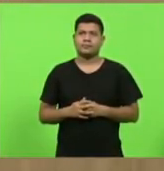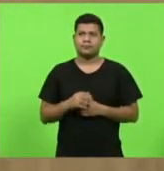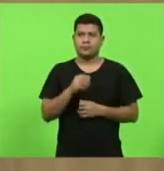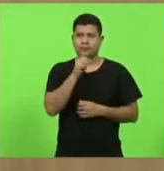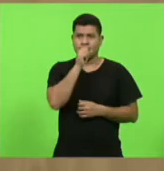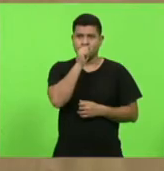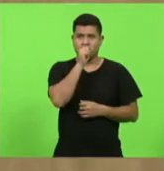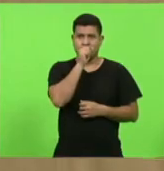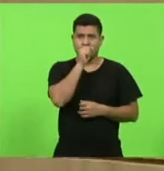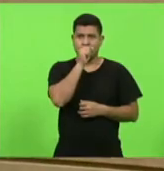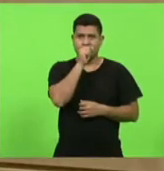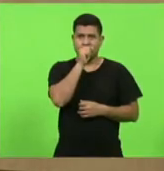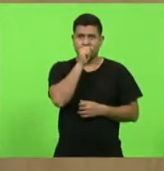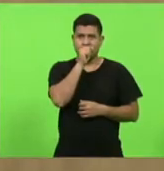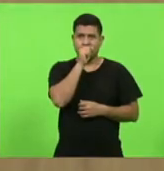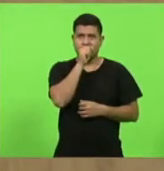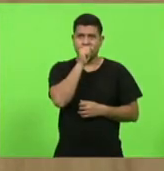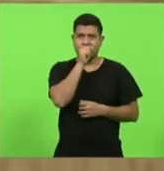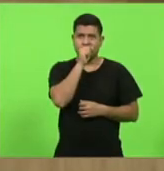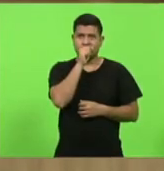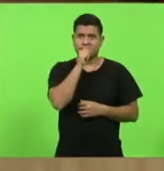Aquelas duas tabelas.